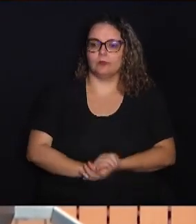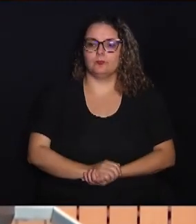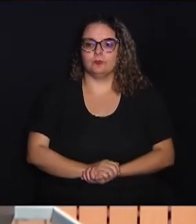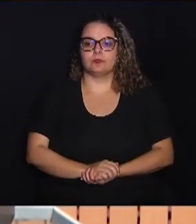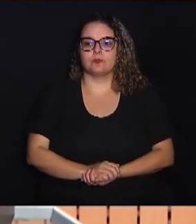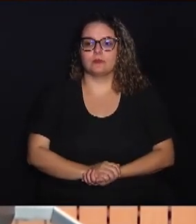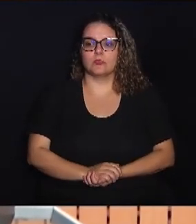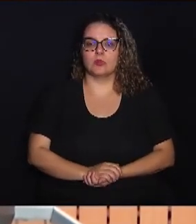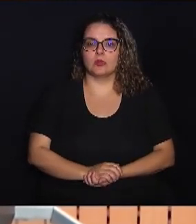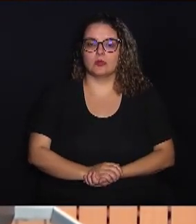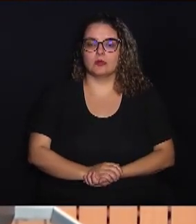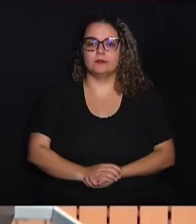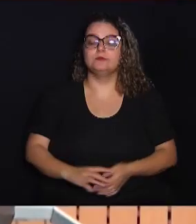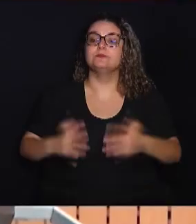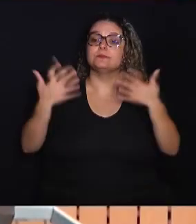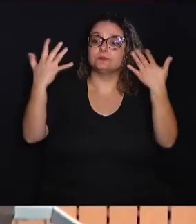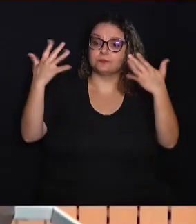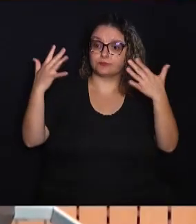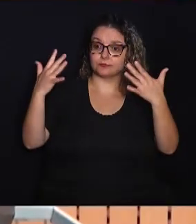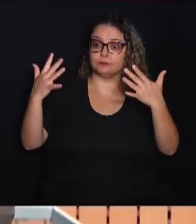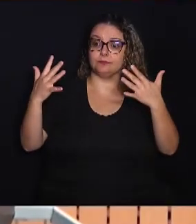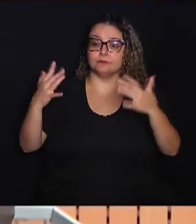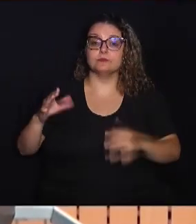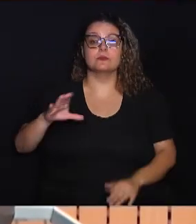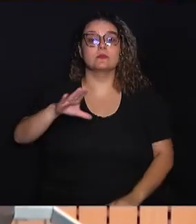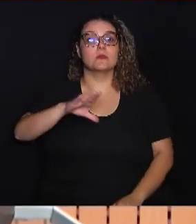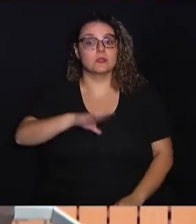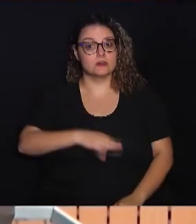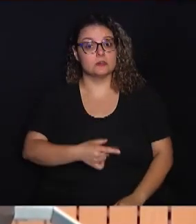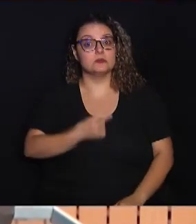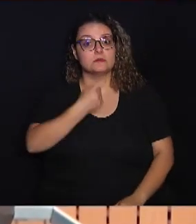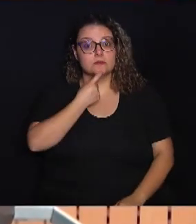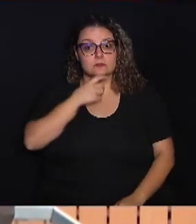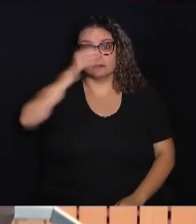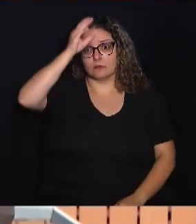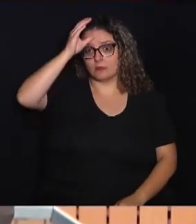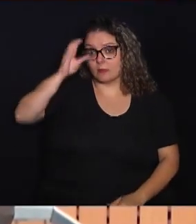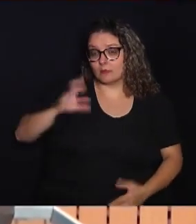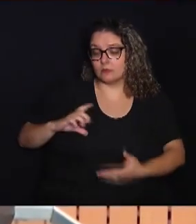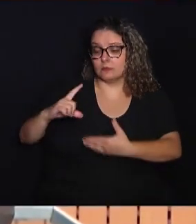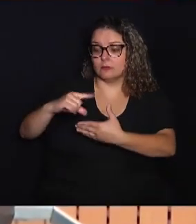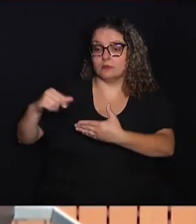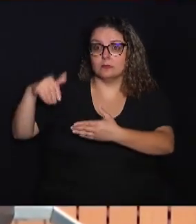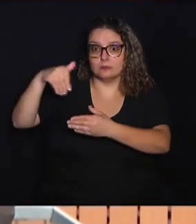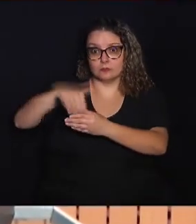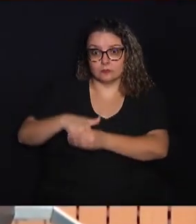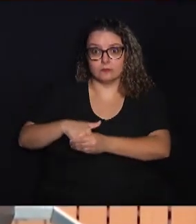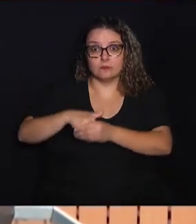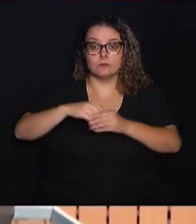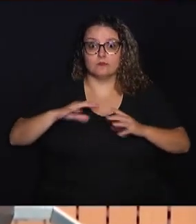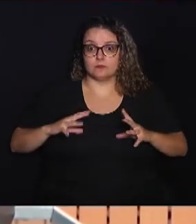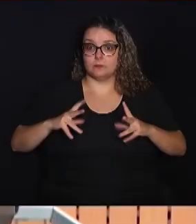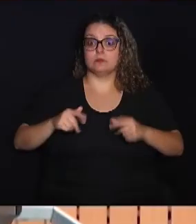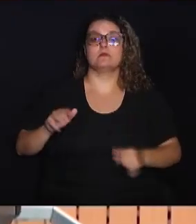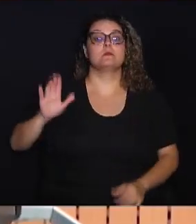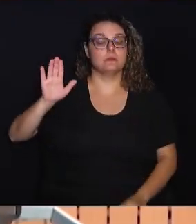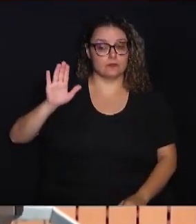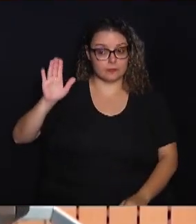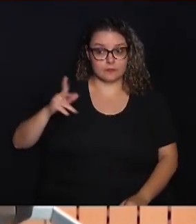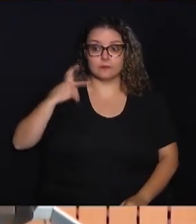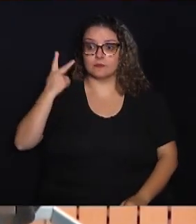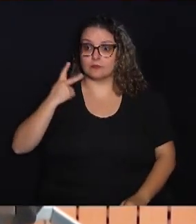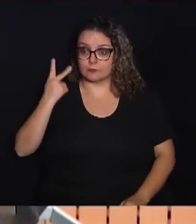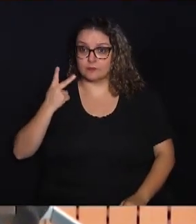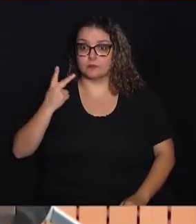eh parabenizar a cidade de Campinas os eleitores todos os candidatos a vereadores